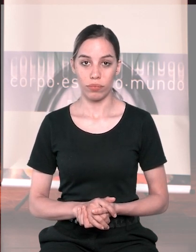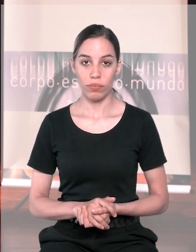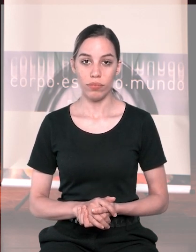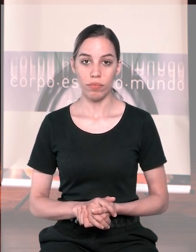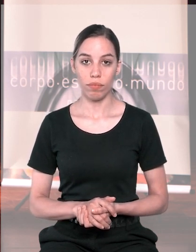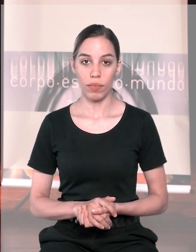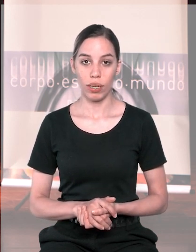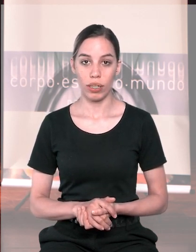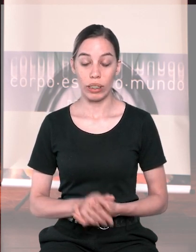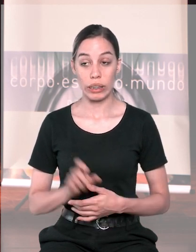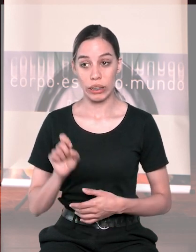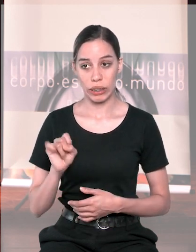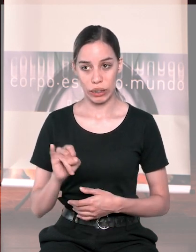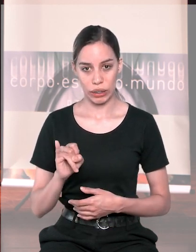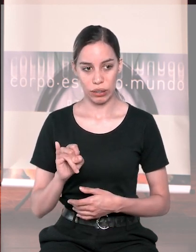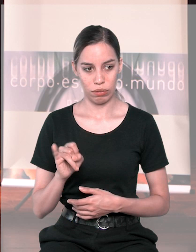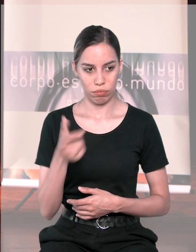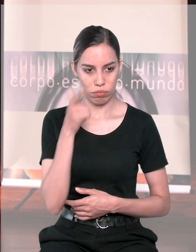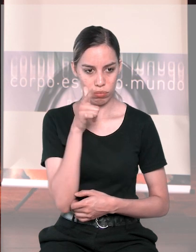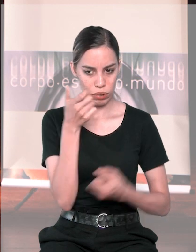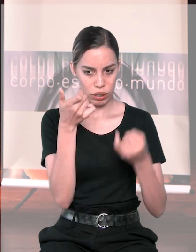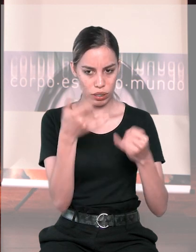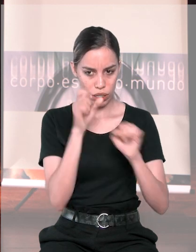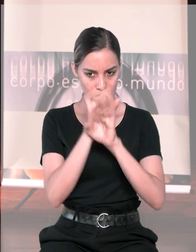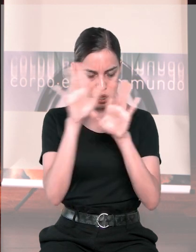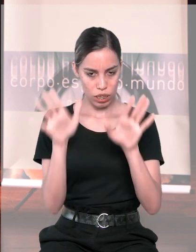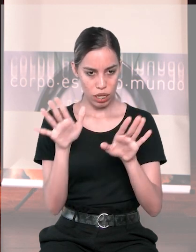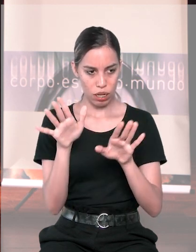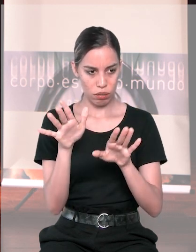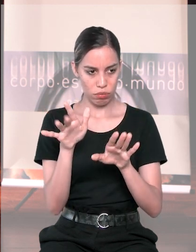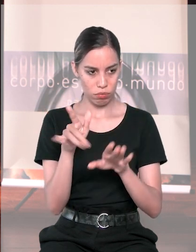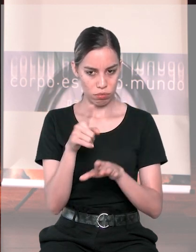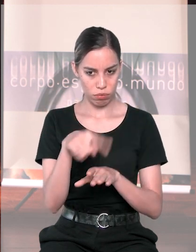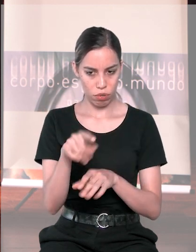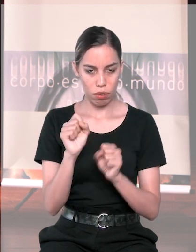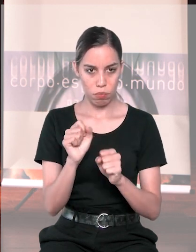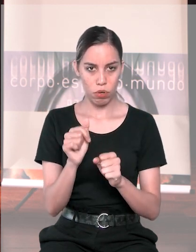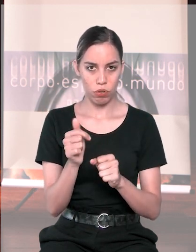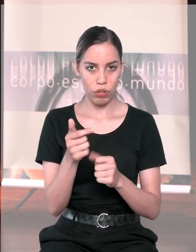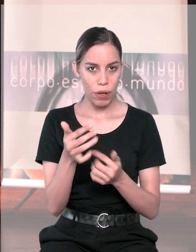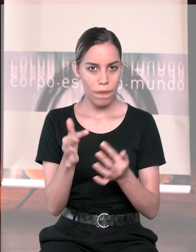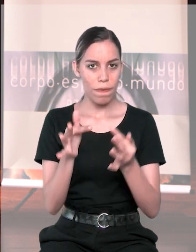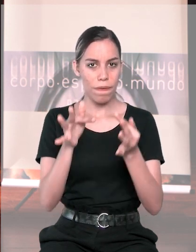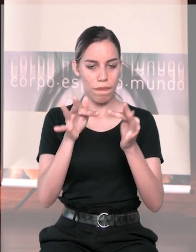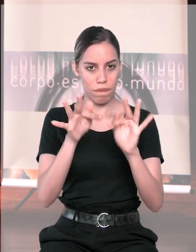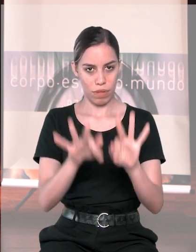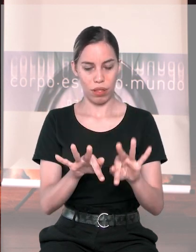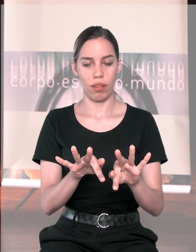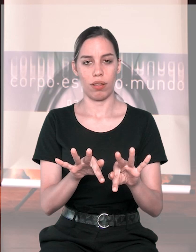Se, de alguma maneira, isso aqui ficou claro para vocês, a gente pode dar o nosso último passo,